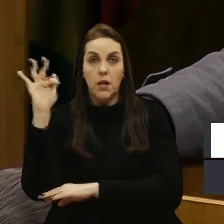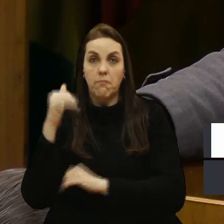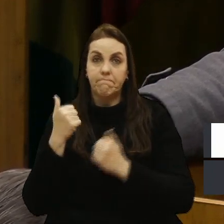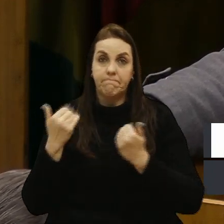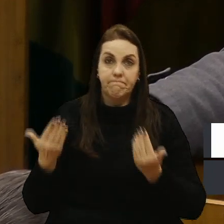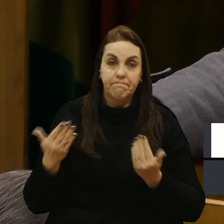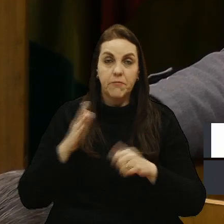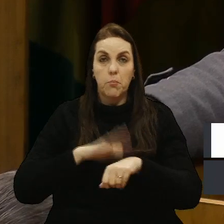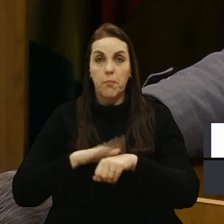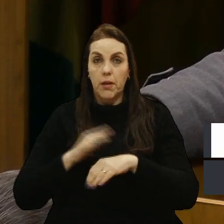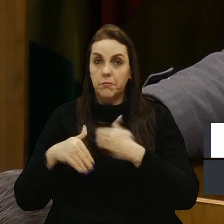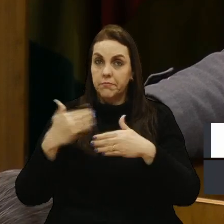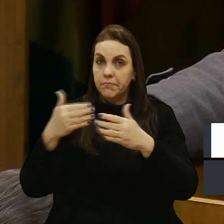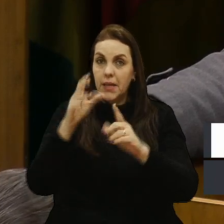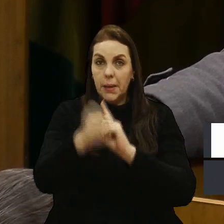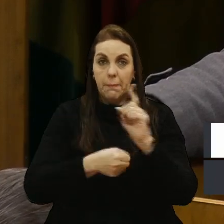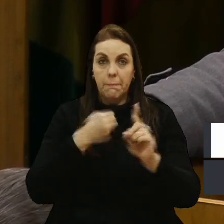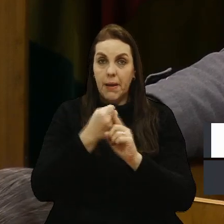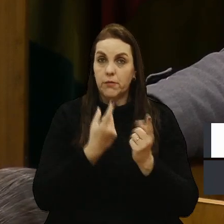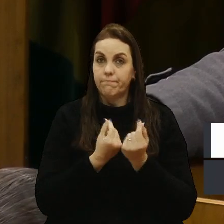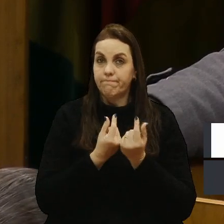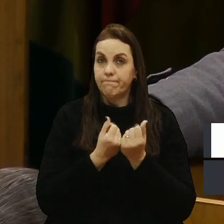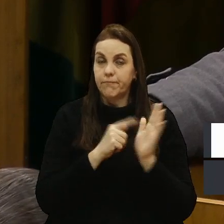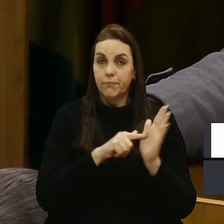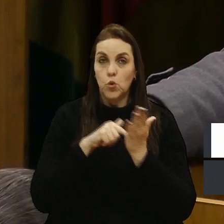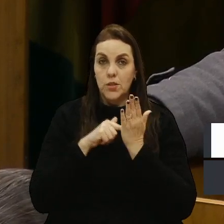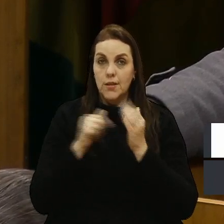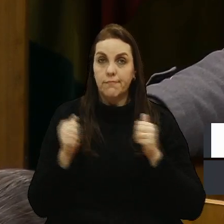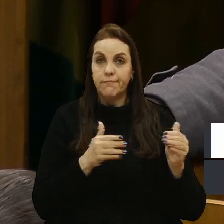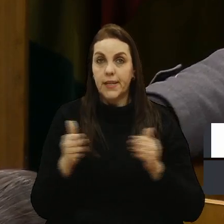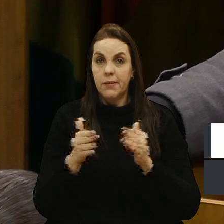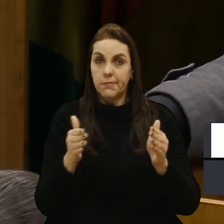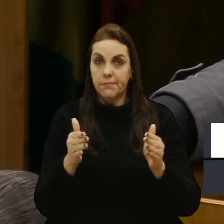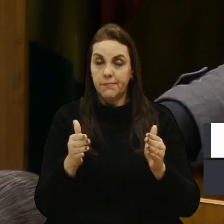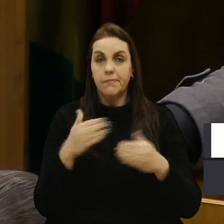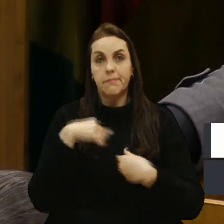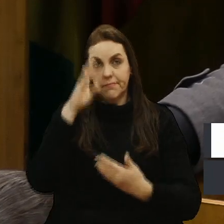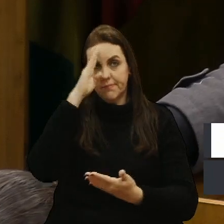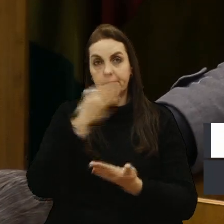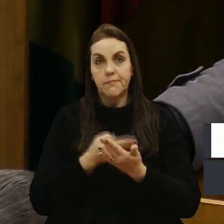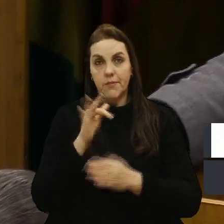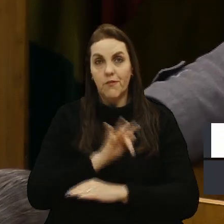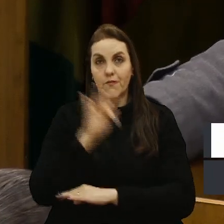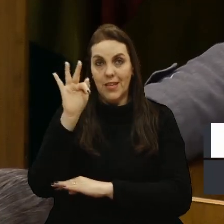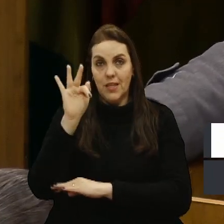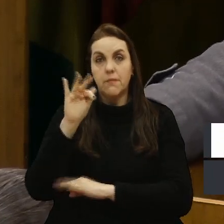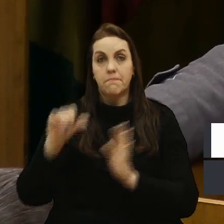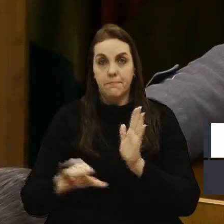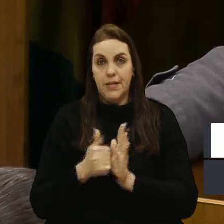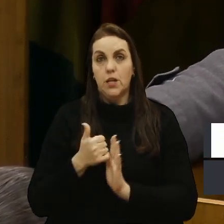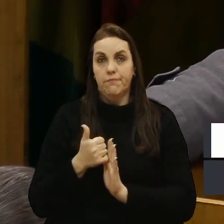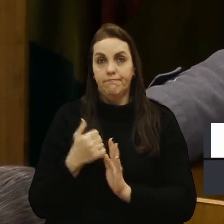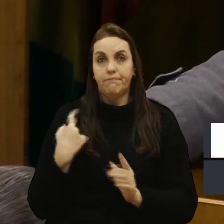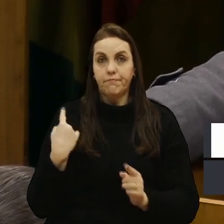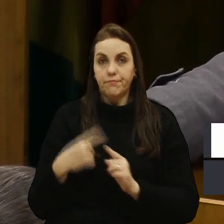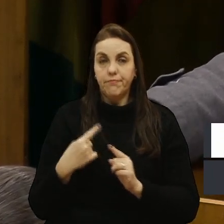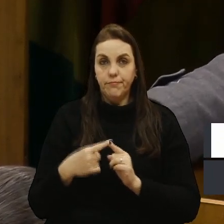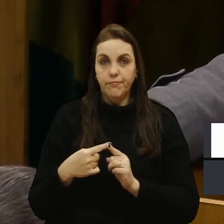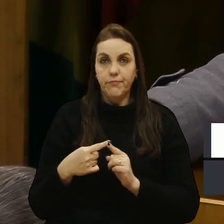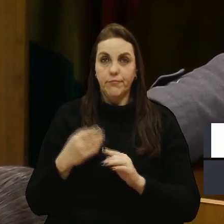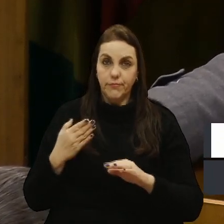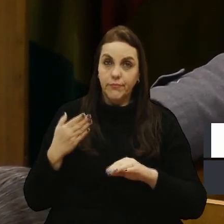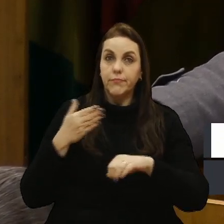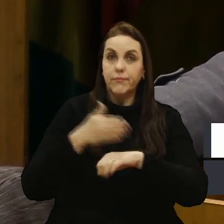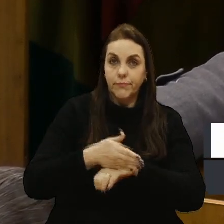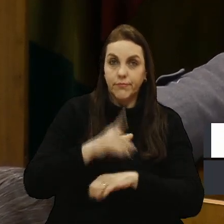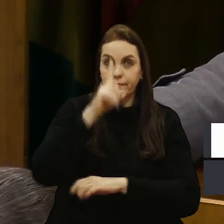tempo dirá, os impactos financeiros poderão apontar para nós qual é o melhor caminho. Eu acredito que a nível federal se torne melhor, né? Porque entrar neste